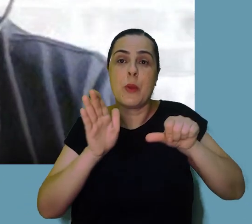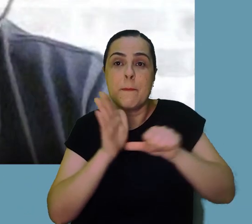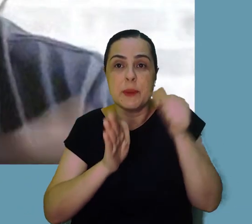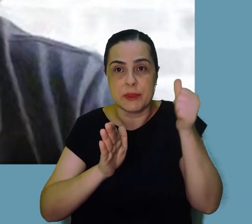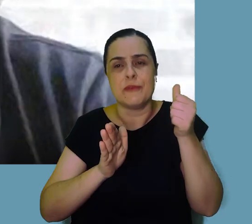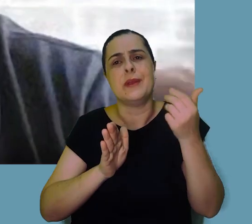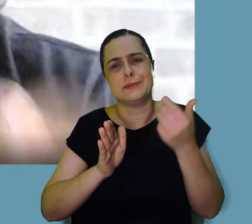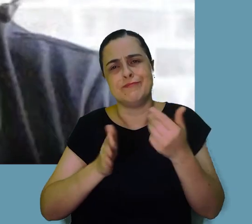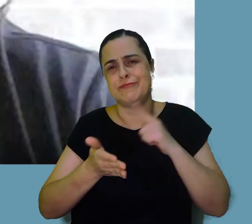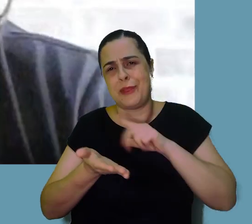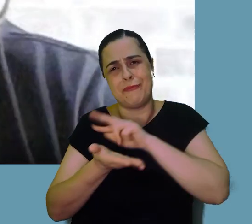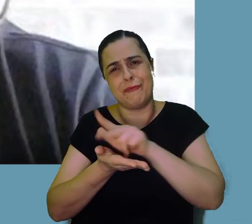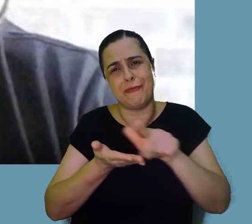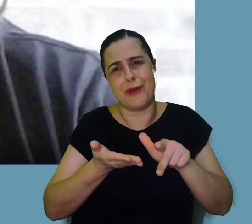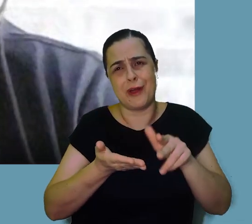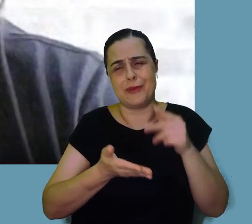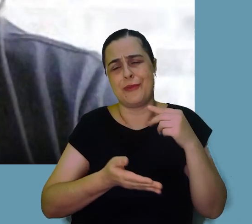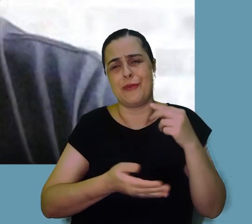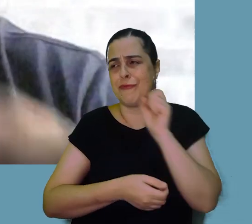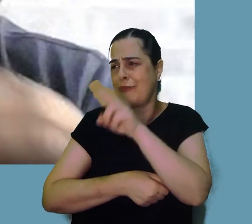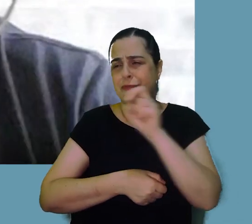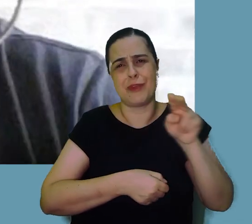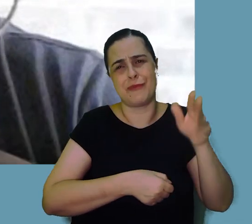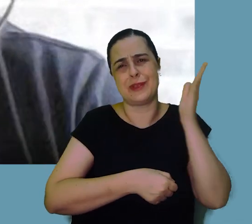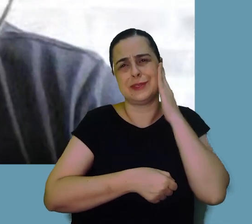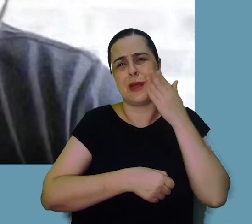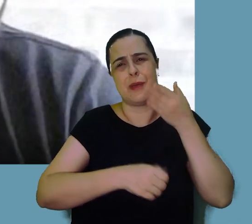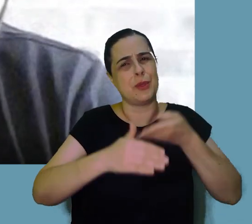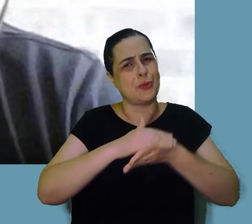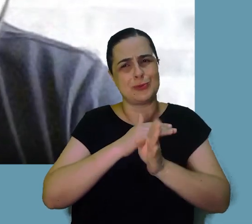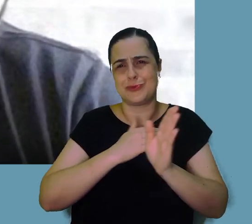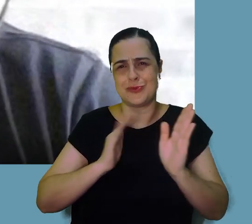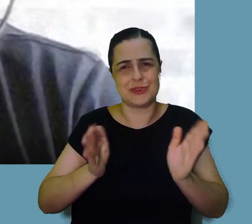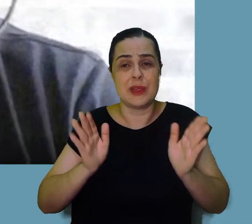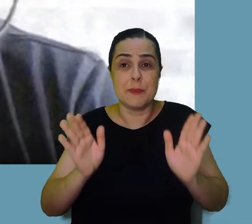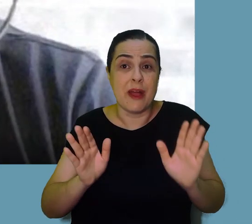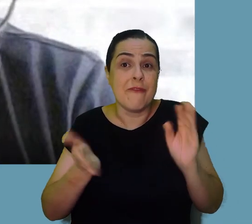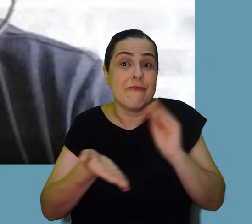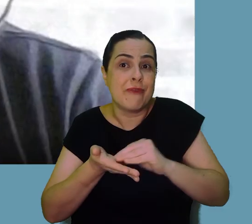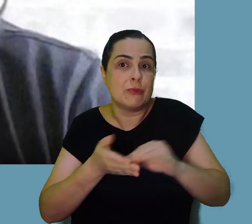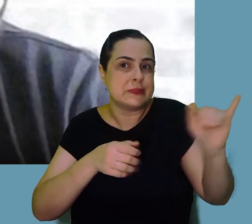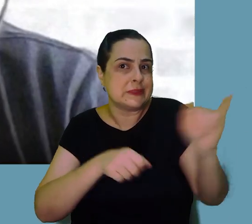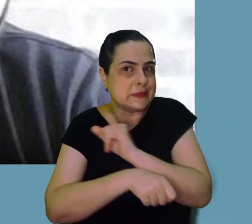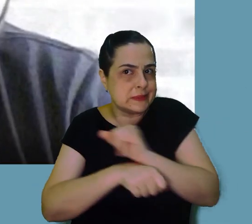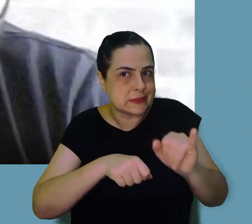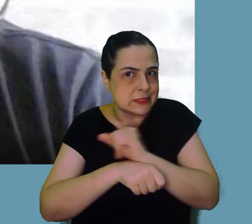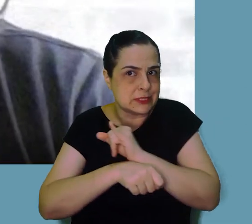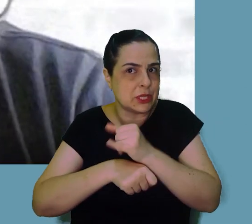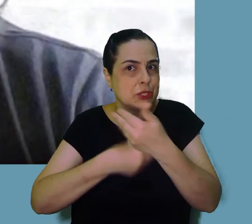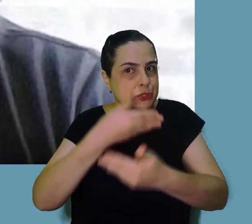no mercado. O que a gente não está acostumado a ver no mercado é o uso dessa estratégia como uma linha de